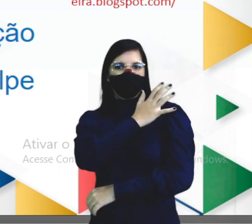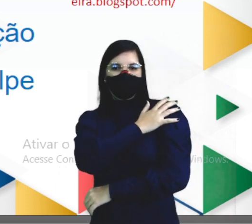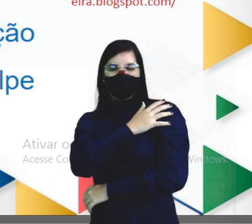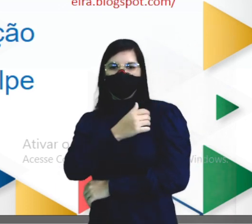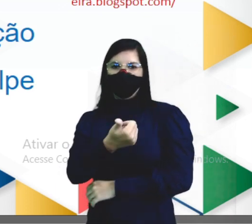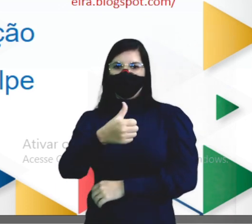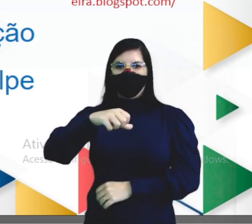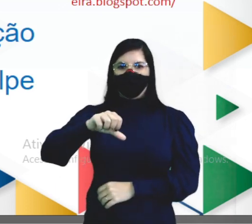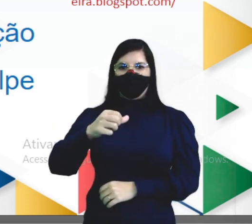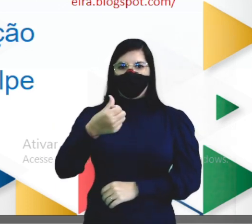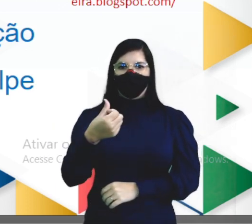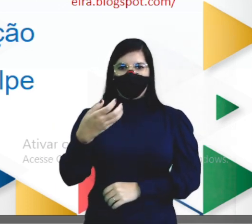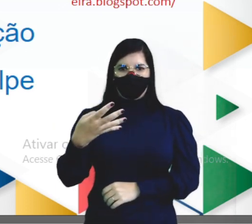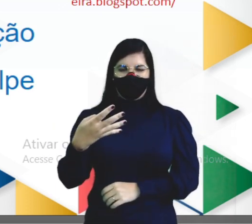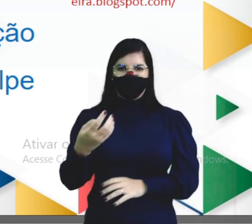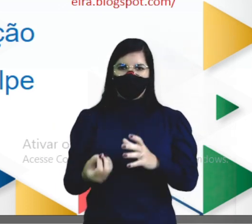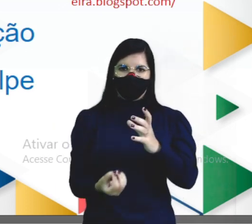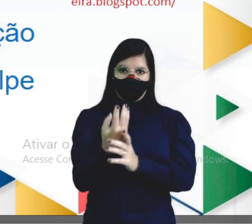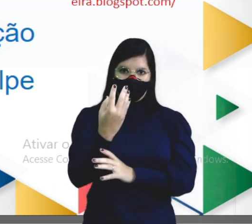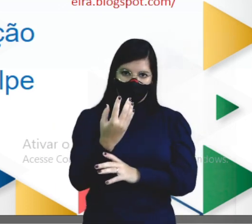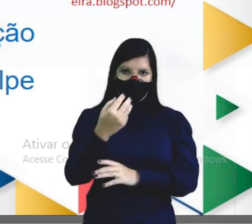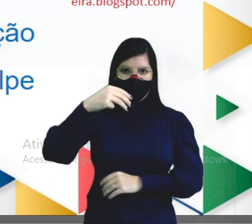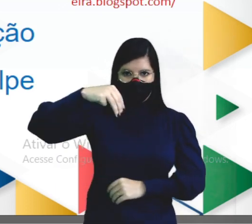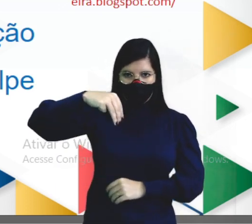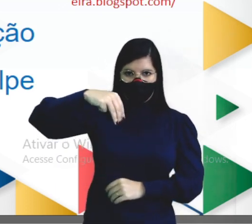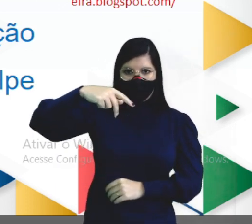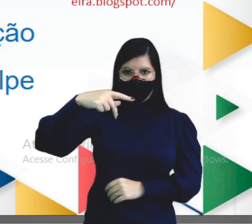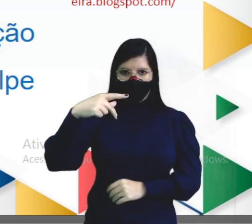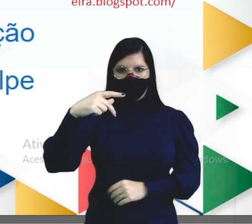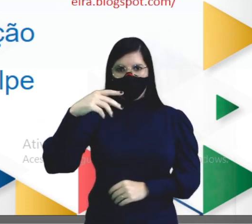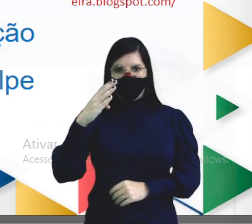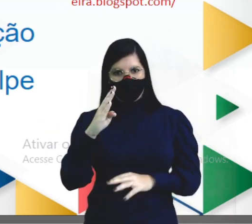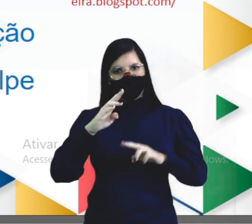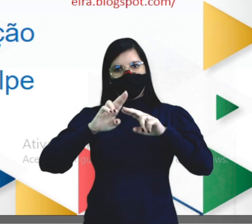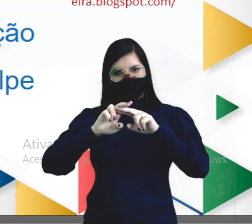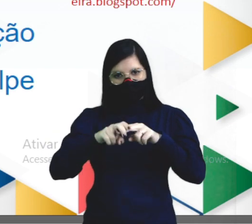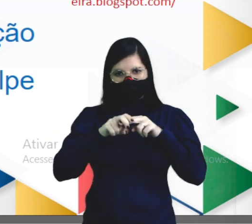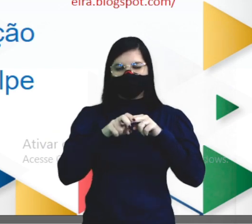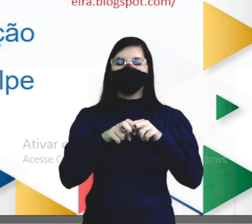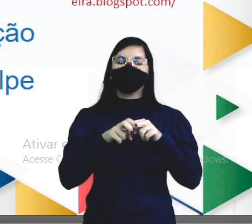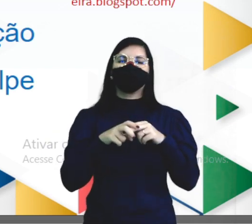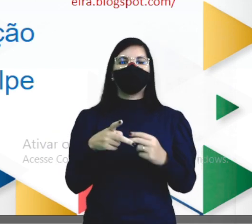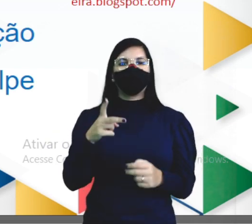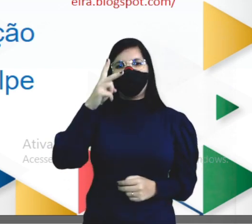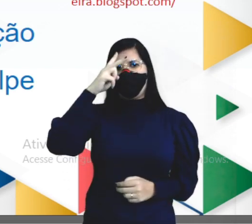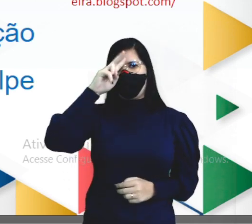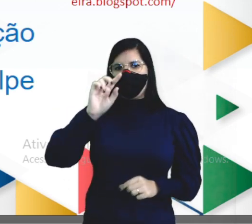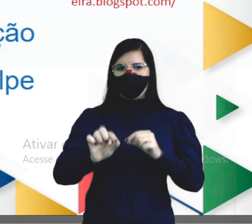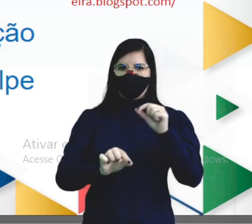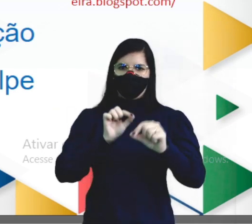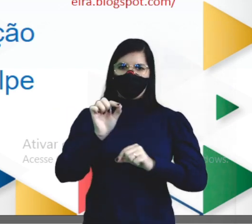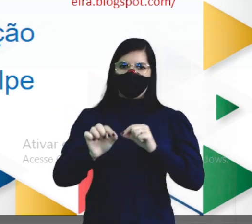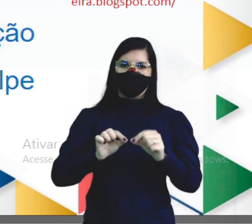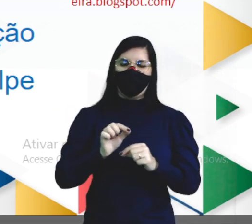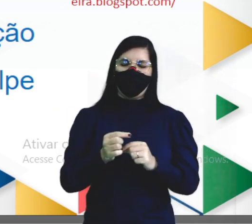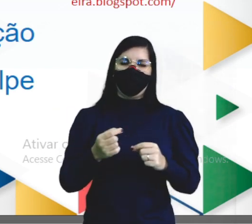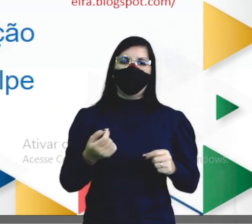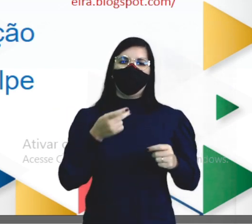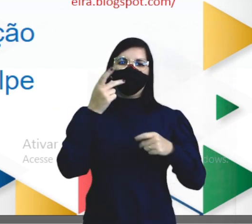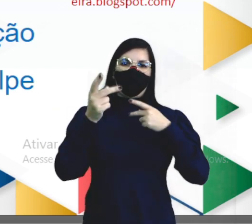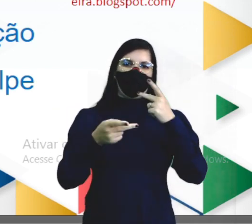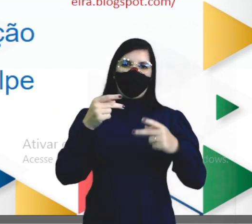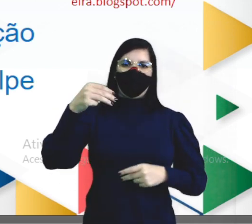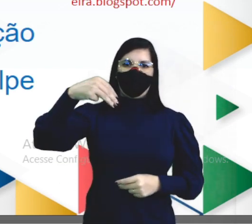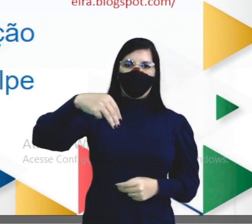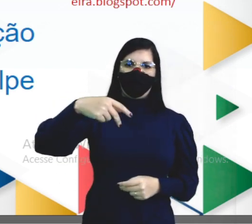essa sigla MPB justamente nesse momento. E agora a gente vale lembrar que a gente, às vezes, quando fala de MPB,